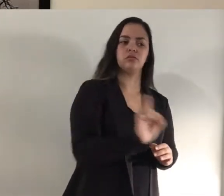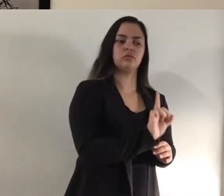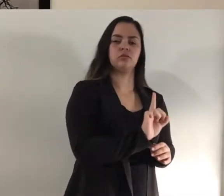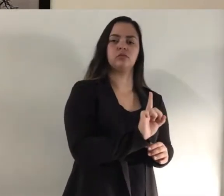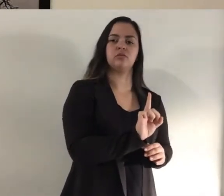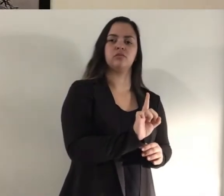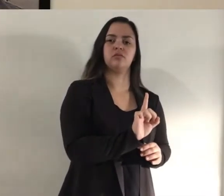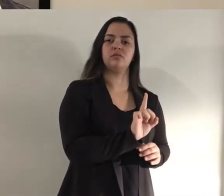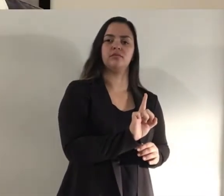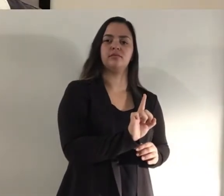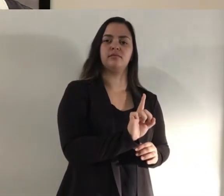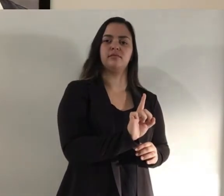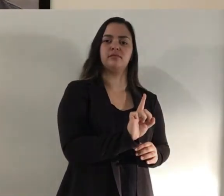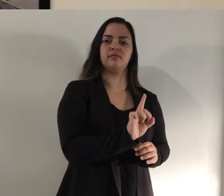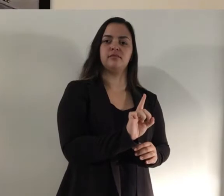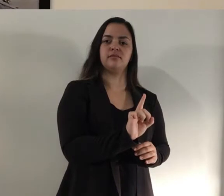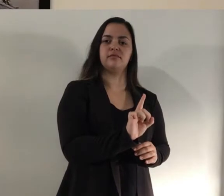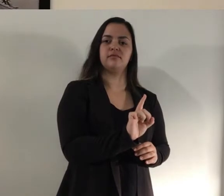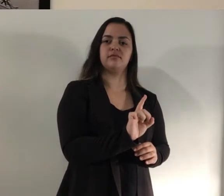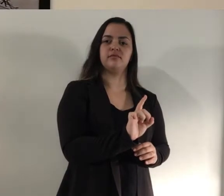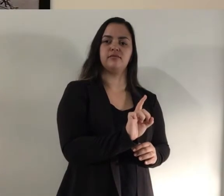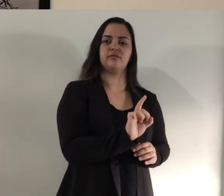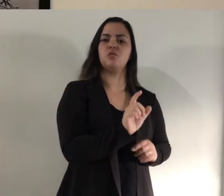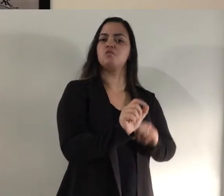uma saudação mais que especial.